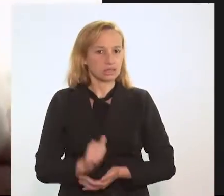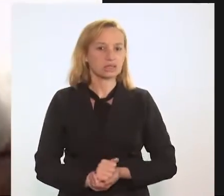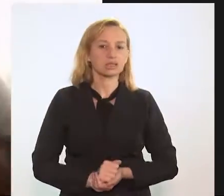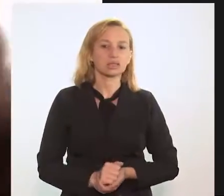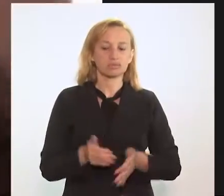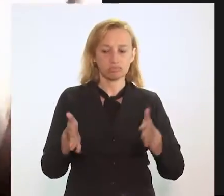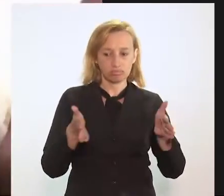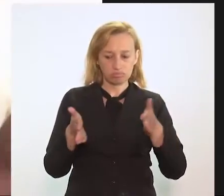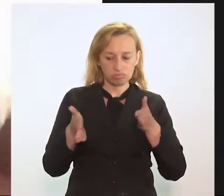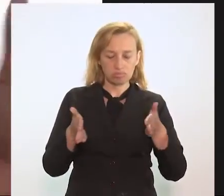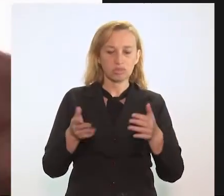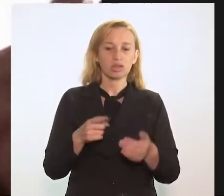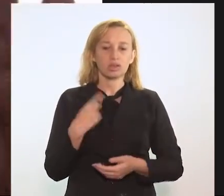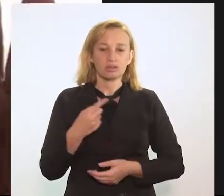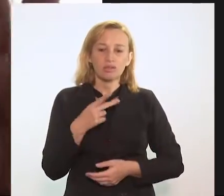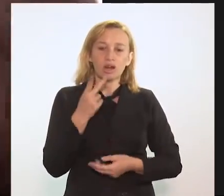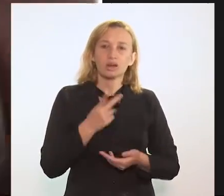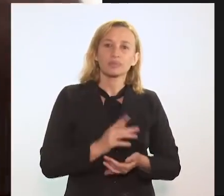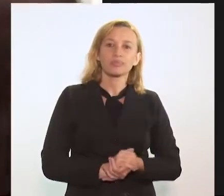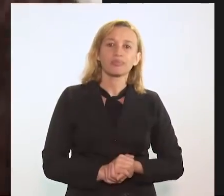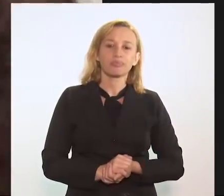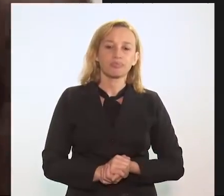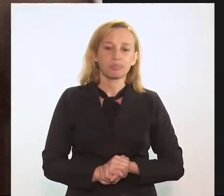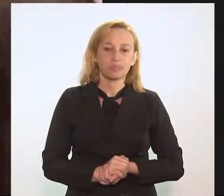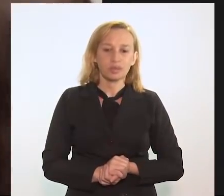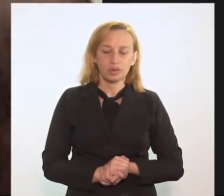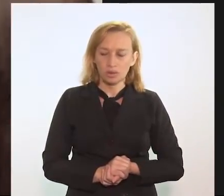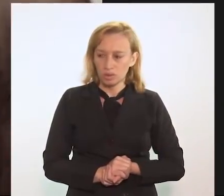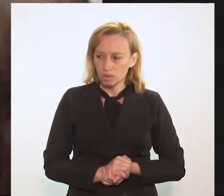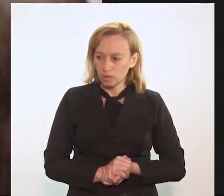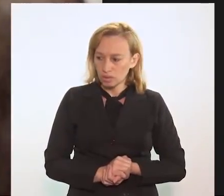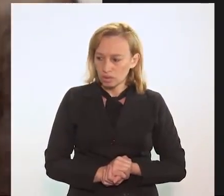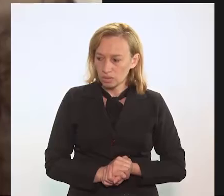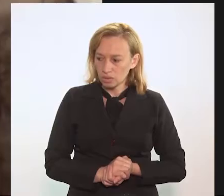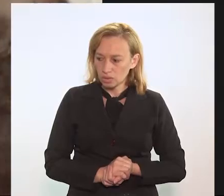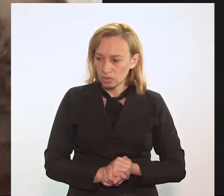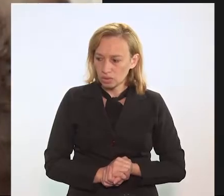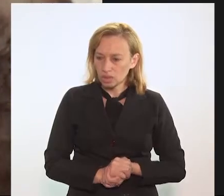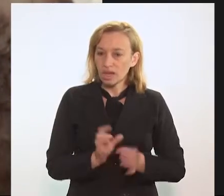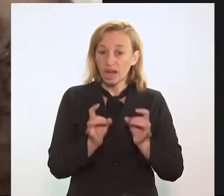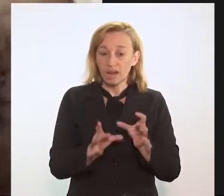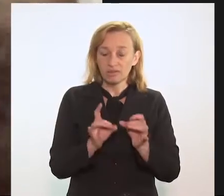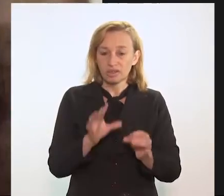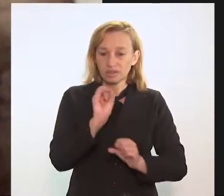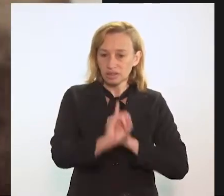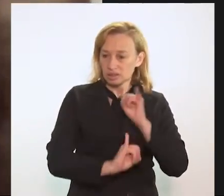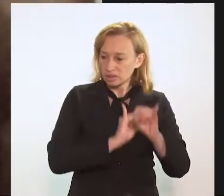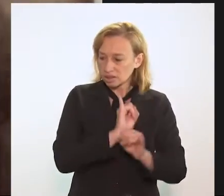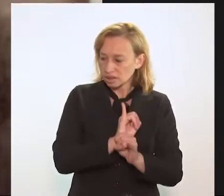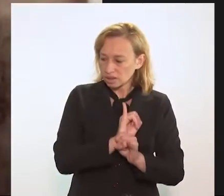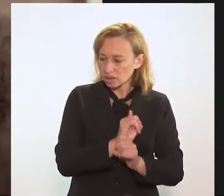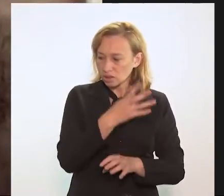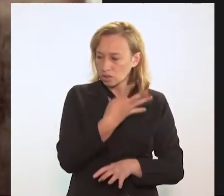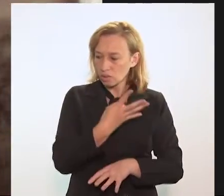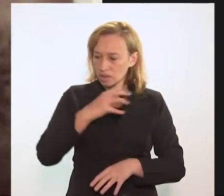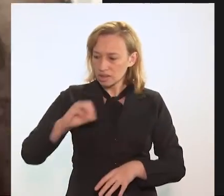Então, dentro do contingente que a gente fala no setor do comércio e serviços,